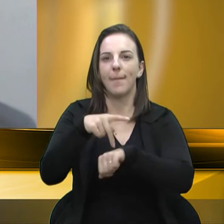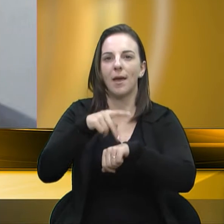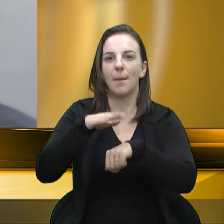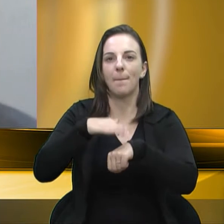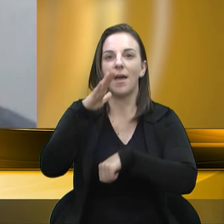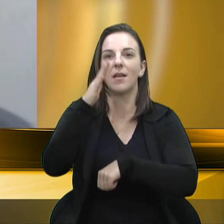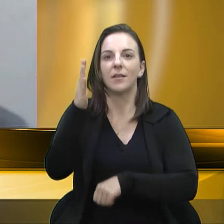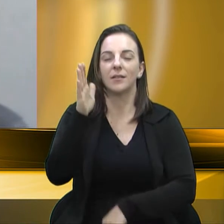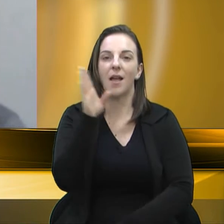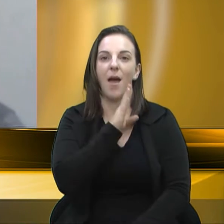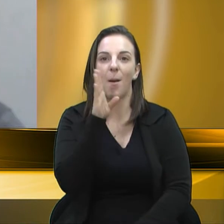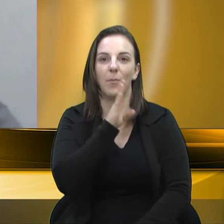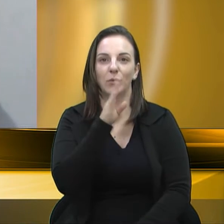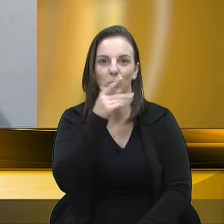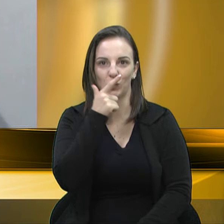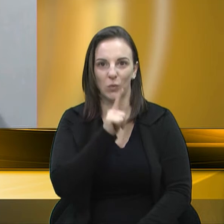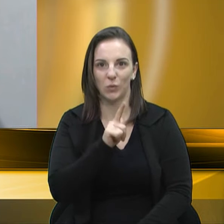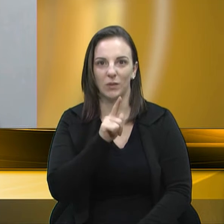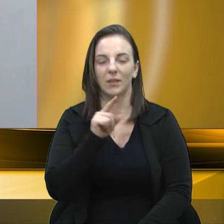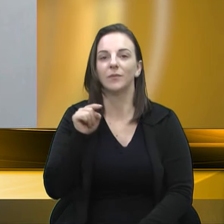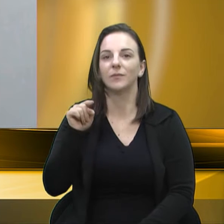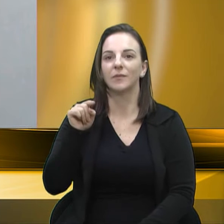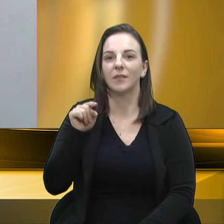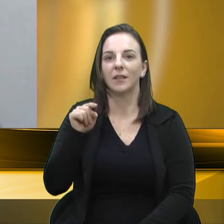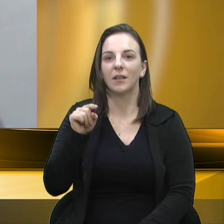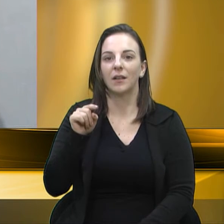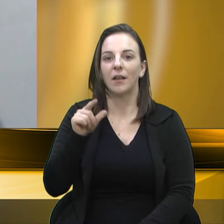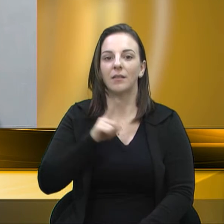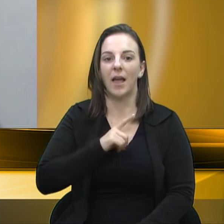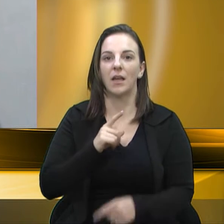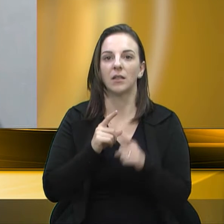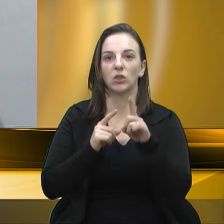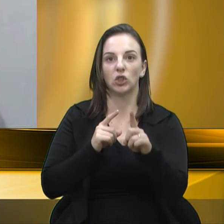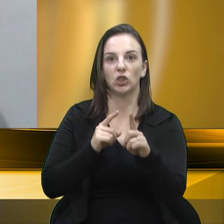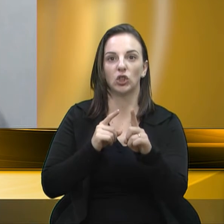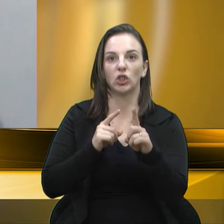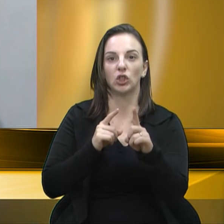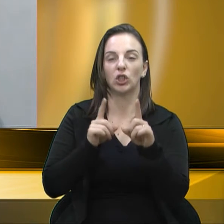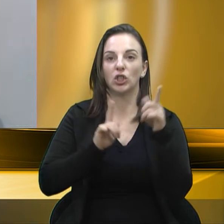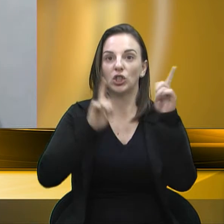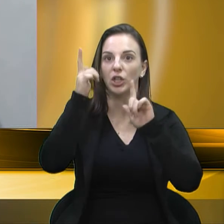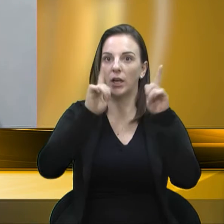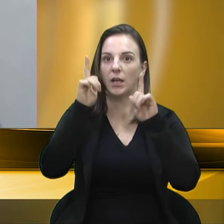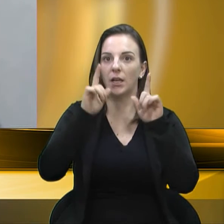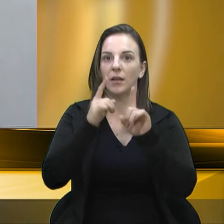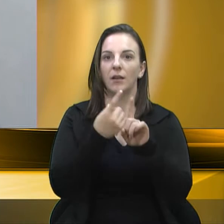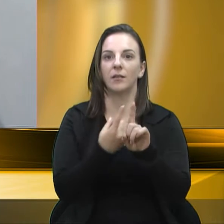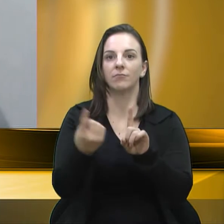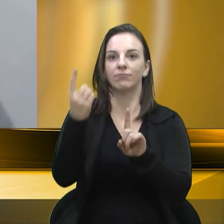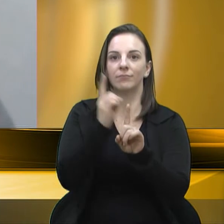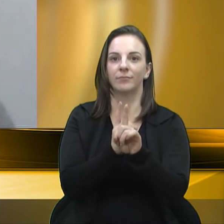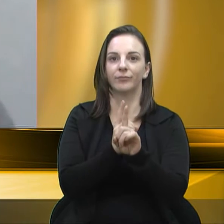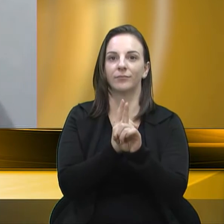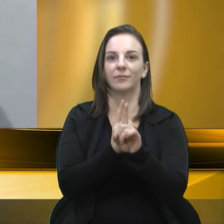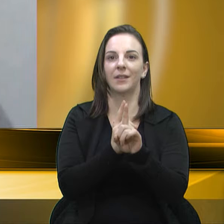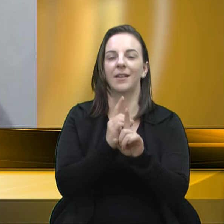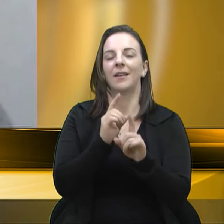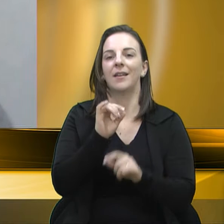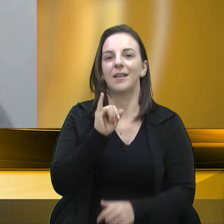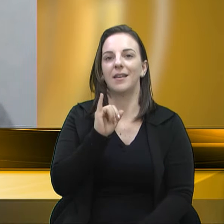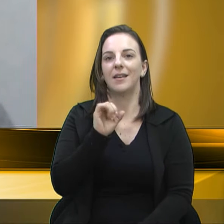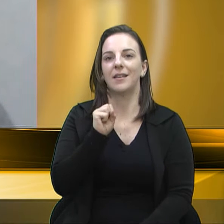tive é o país que está atrás somente de Israel na vacinação, porque o Chile se antecipou.